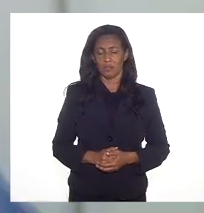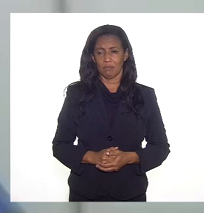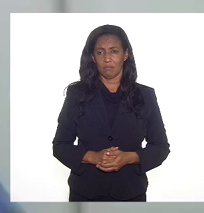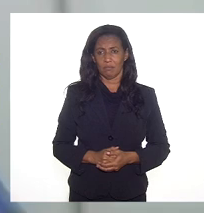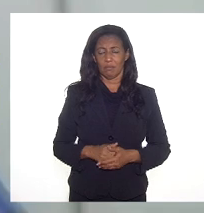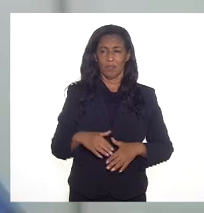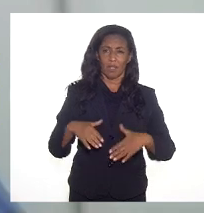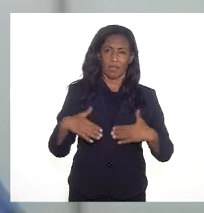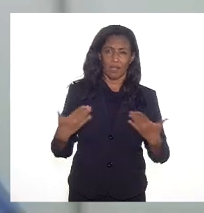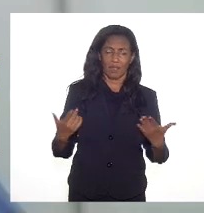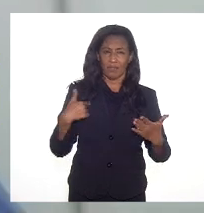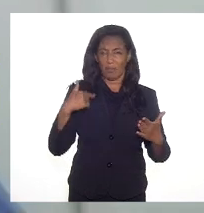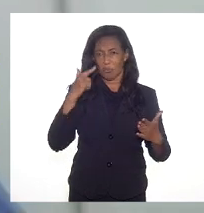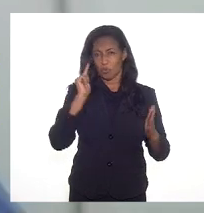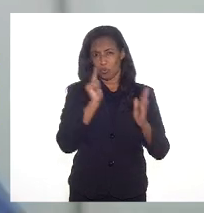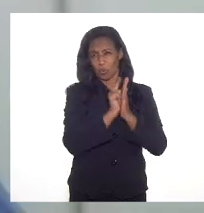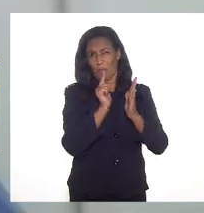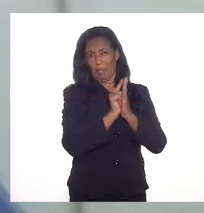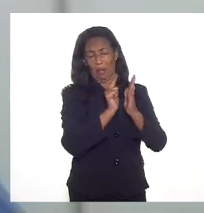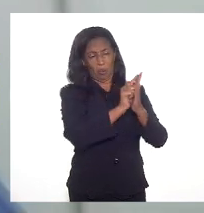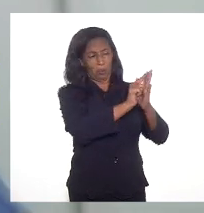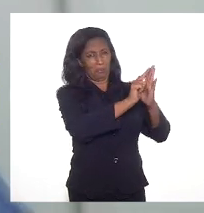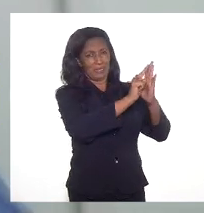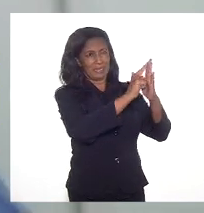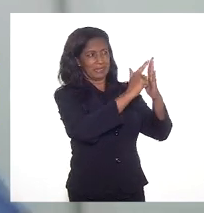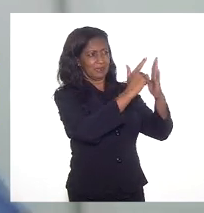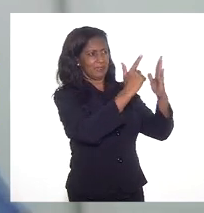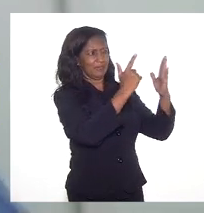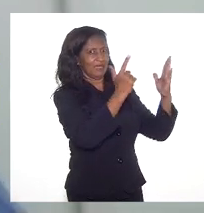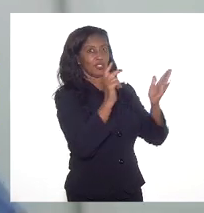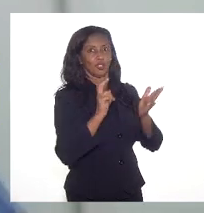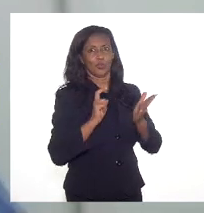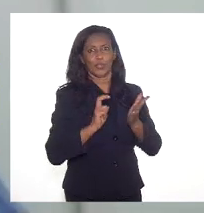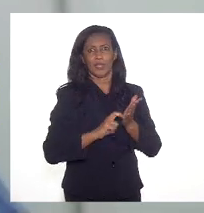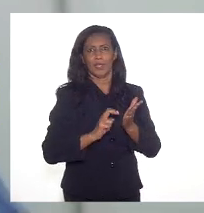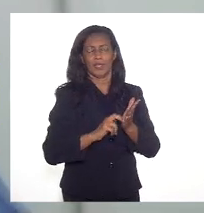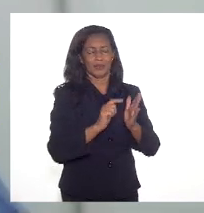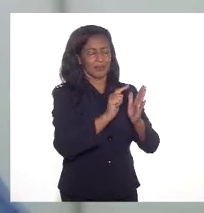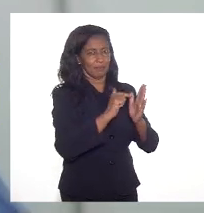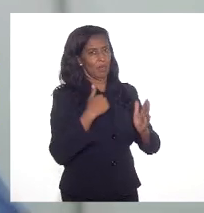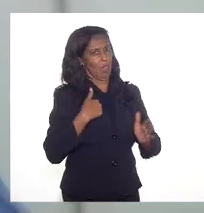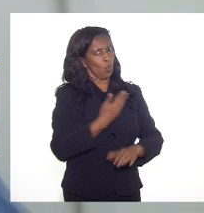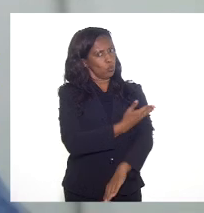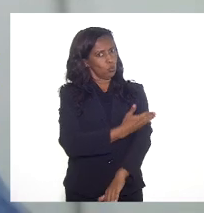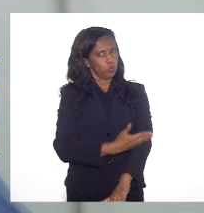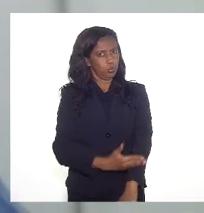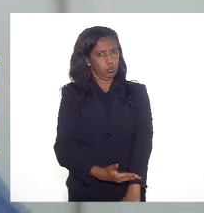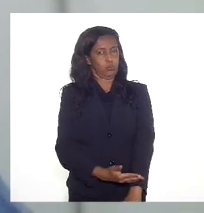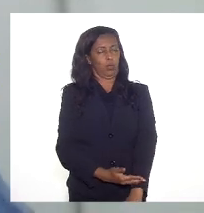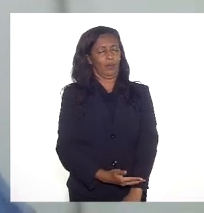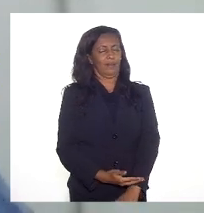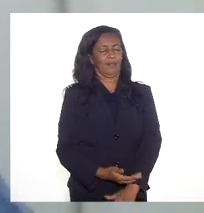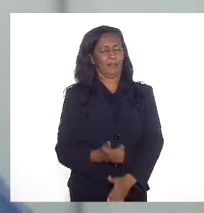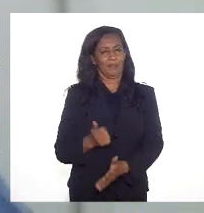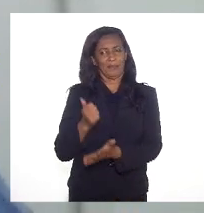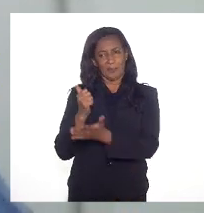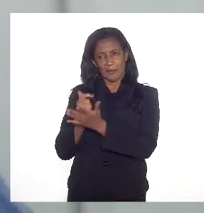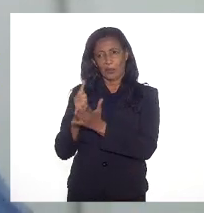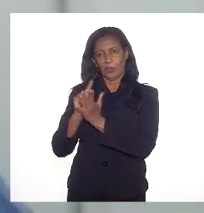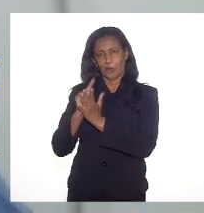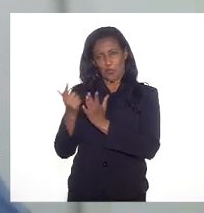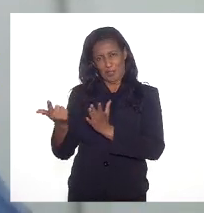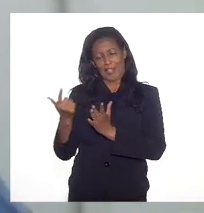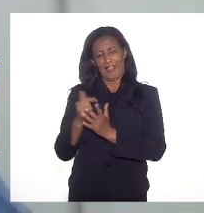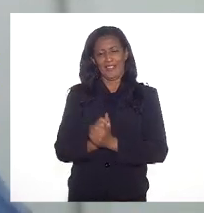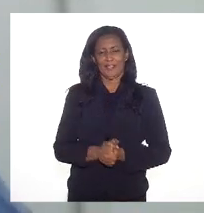que eu abro os jornais na manhã, e eu tenho esse hábito ainda, que eu pretendo